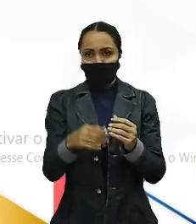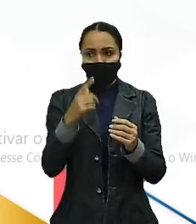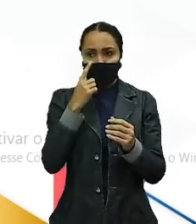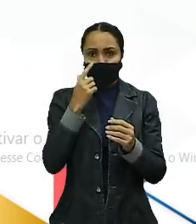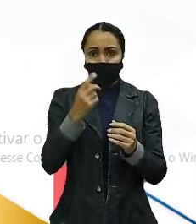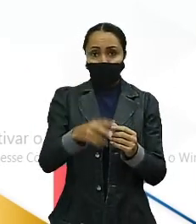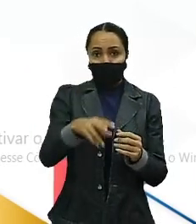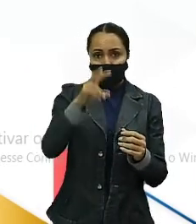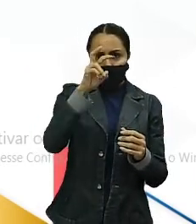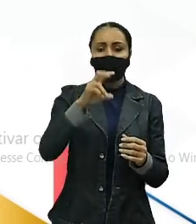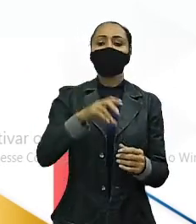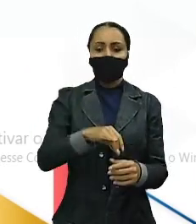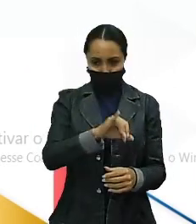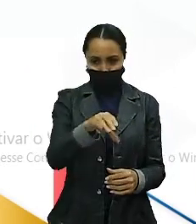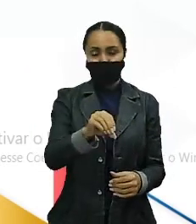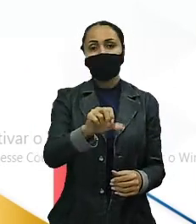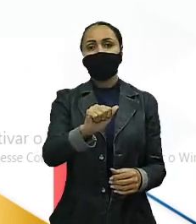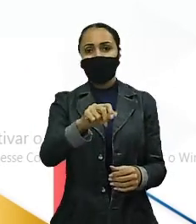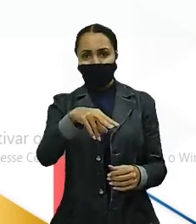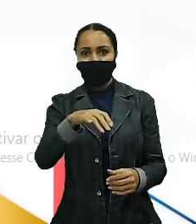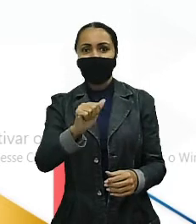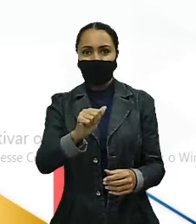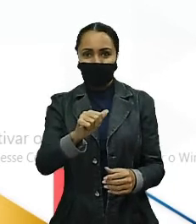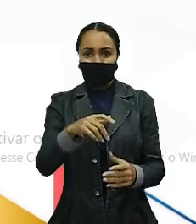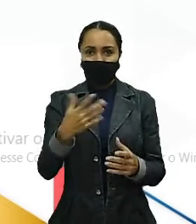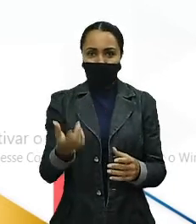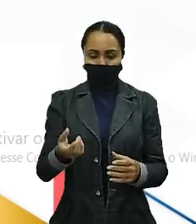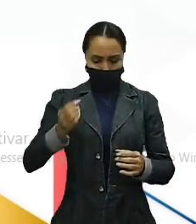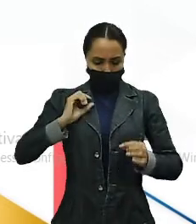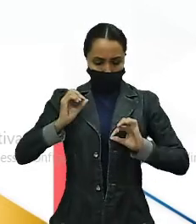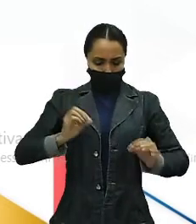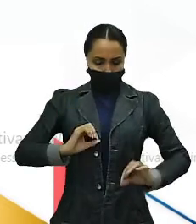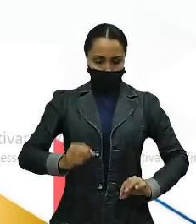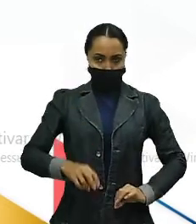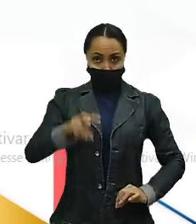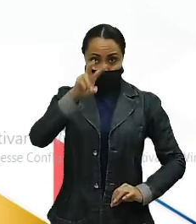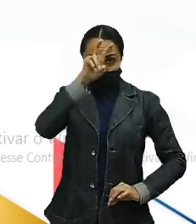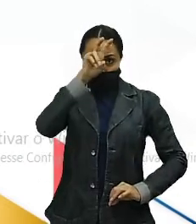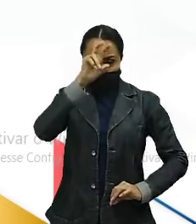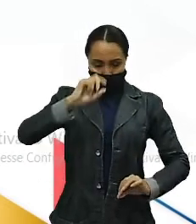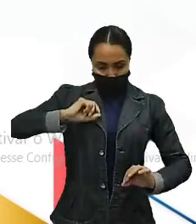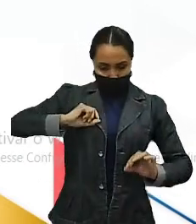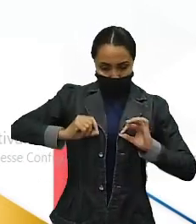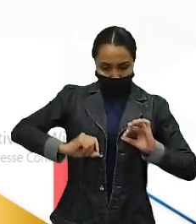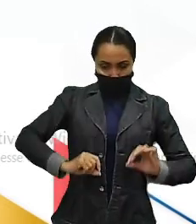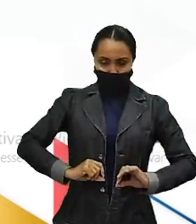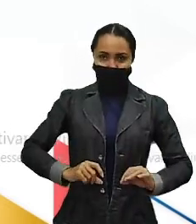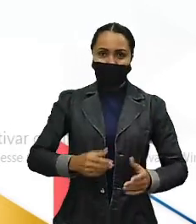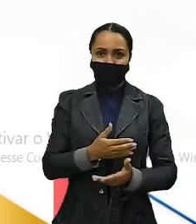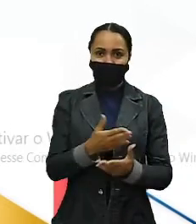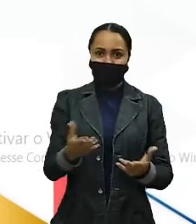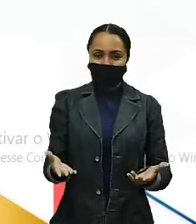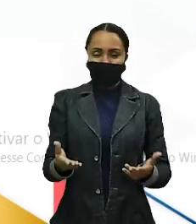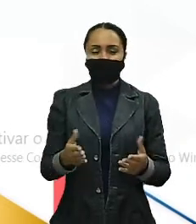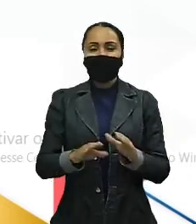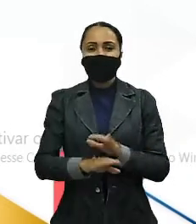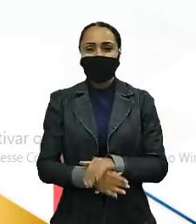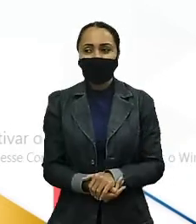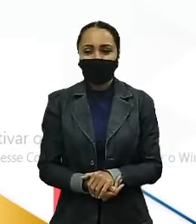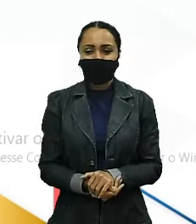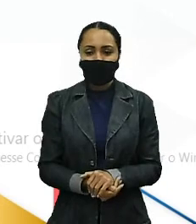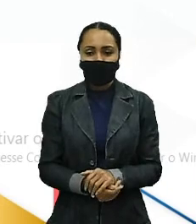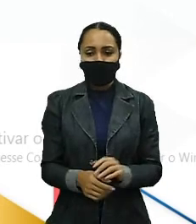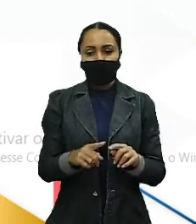joaninha, né? Não, Roberto, é uma joaninha. Olha, Roberto já confirmou, porque eu estou acostumado a ver besouro, esse negócio de joaninha não é comigo não,